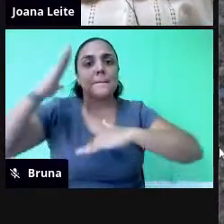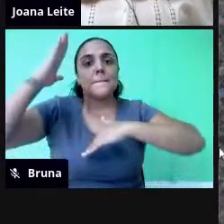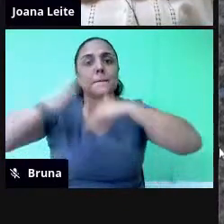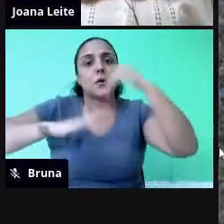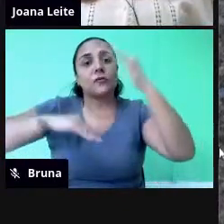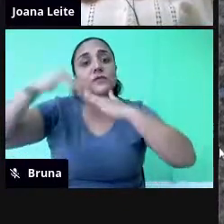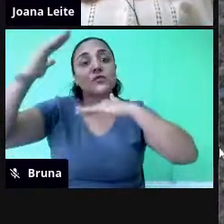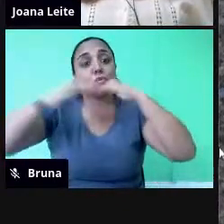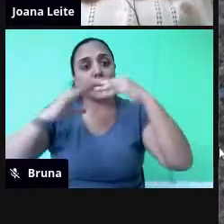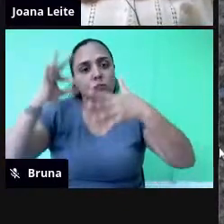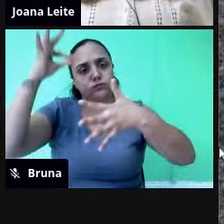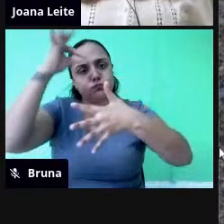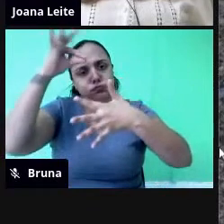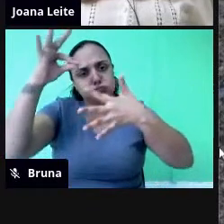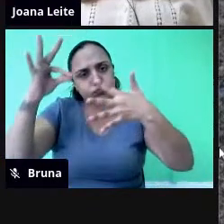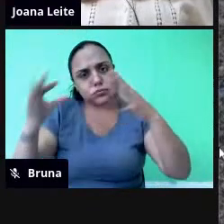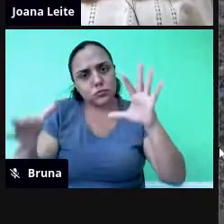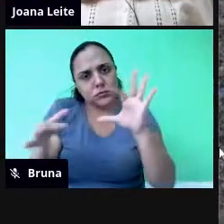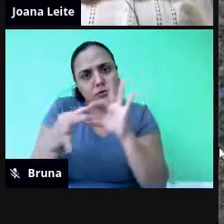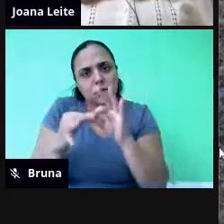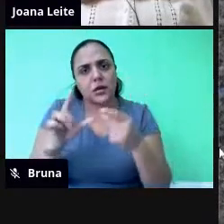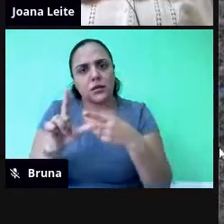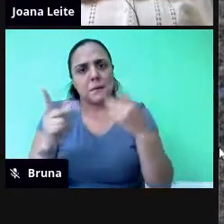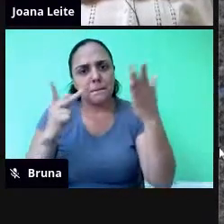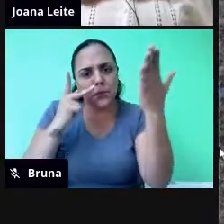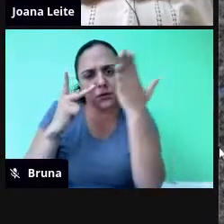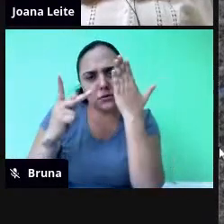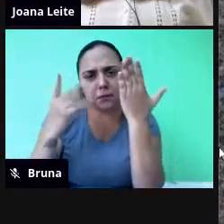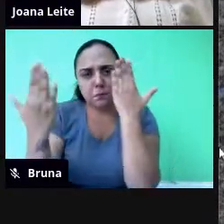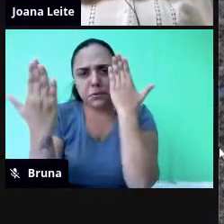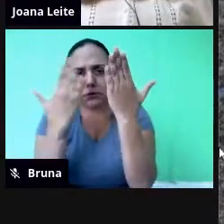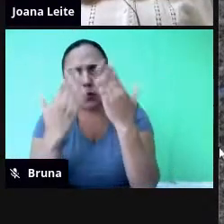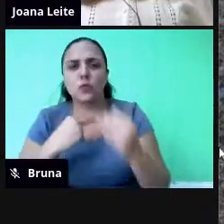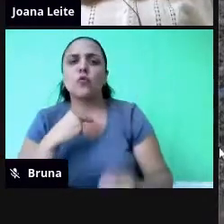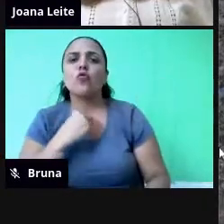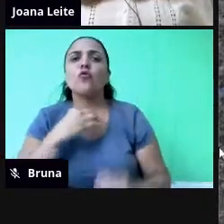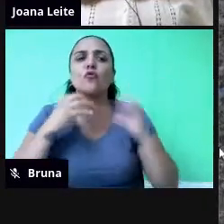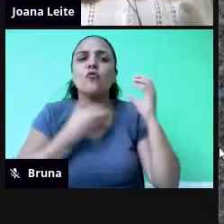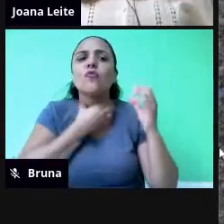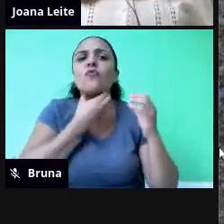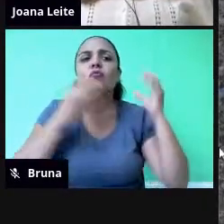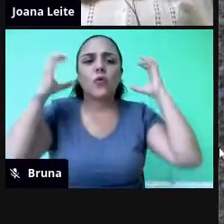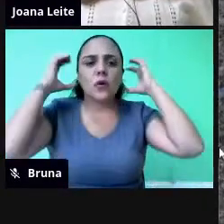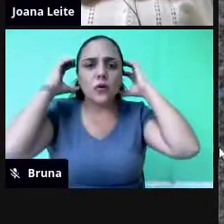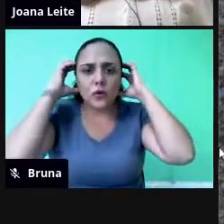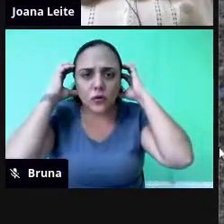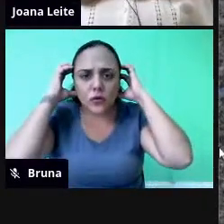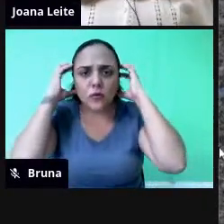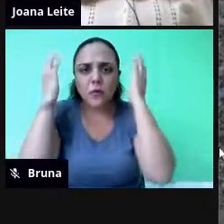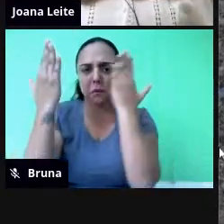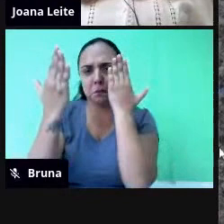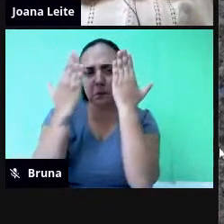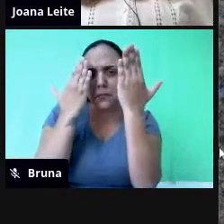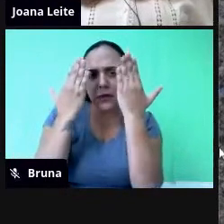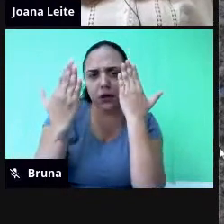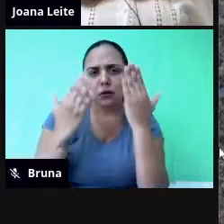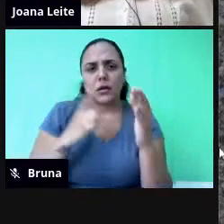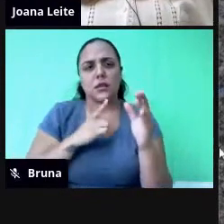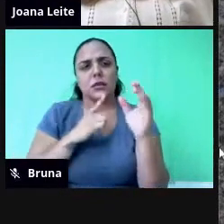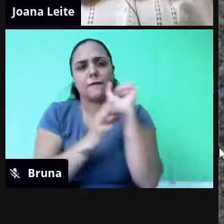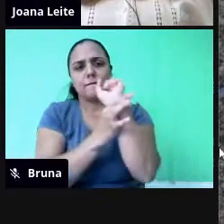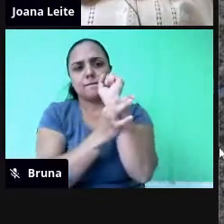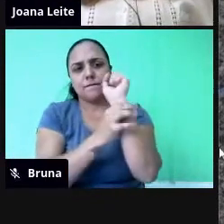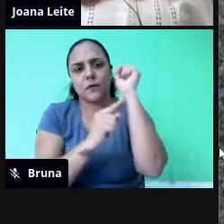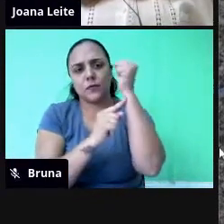entrar aí na equipe o neuropediatra, psicólogo, fonoaudiólogo, terapeuta ocupacional, psicopedagogo,